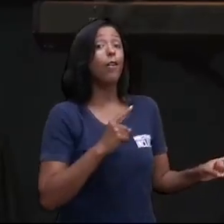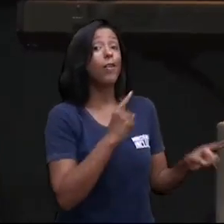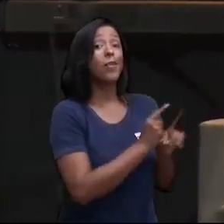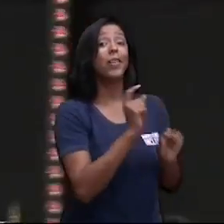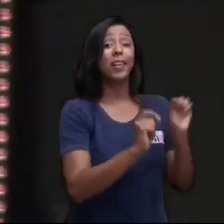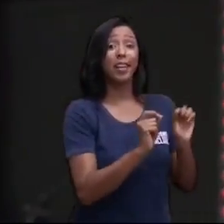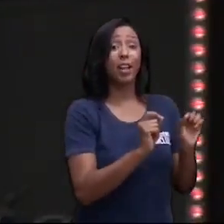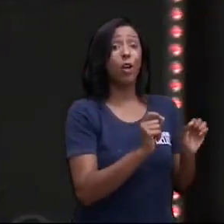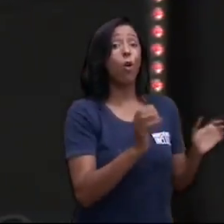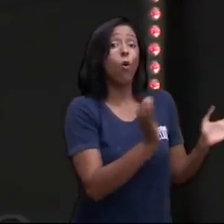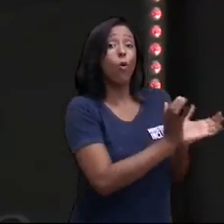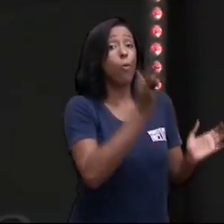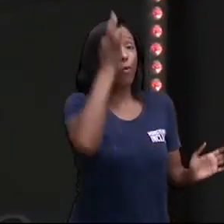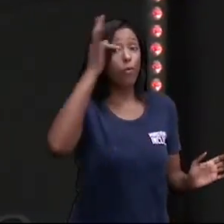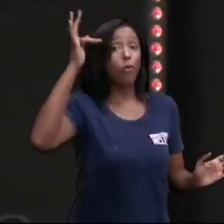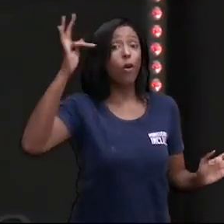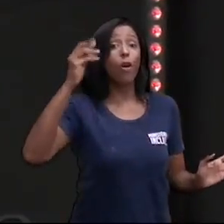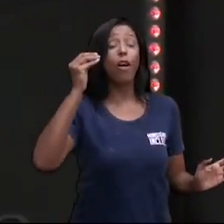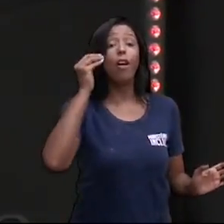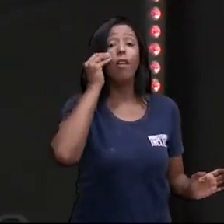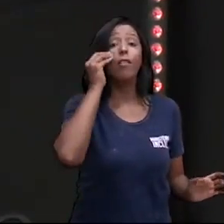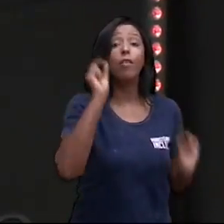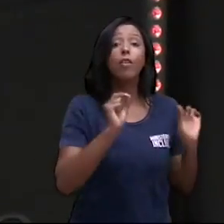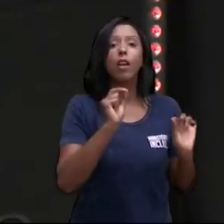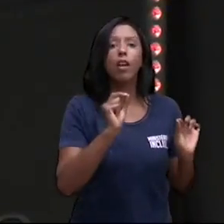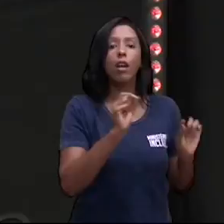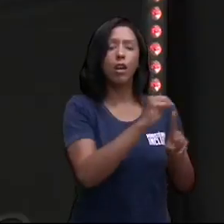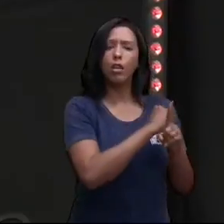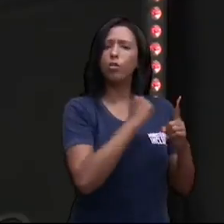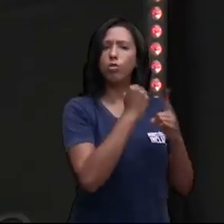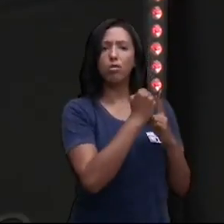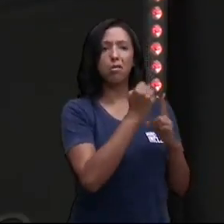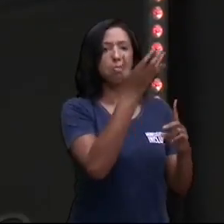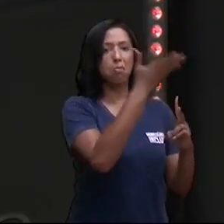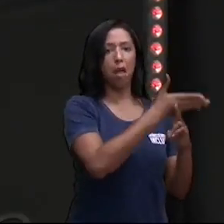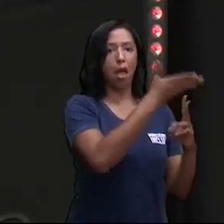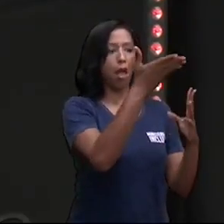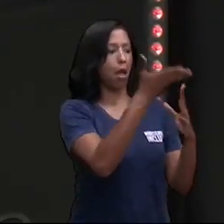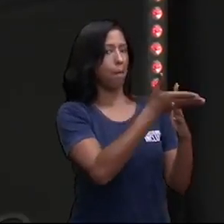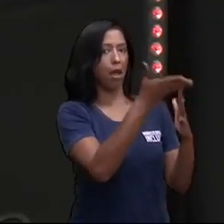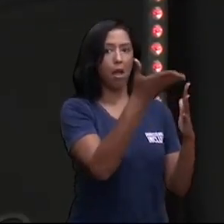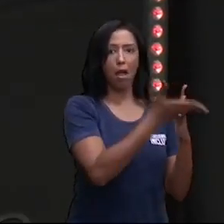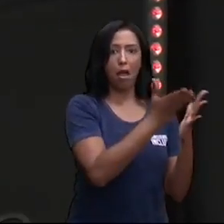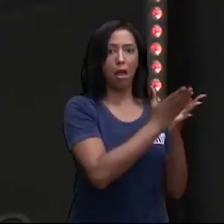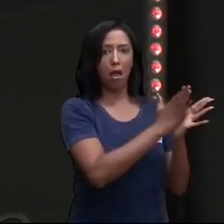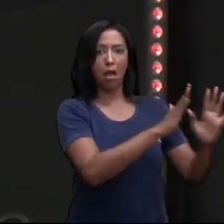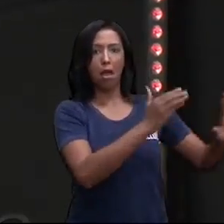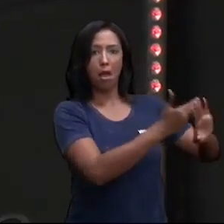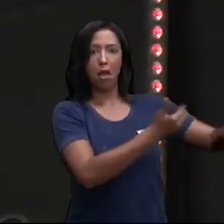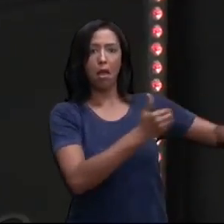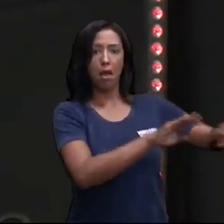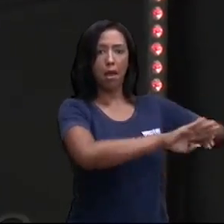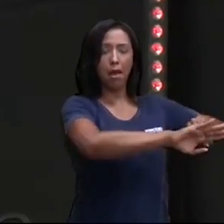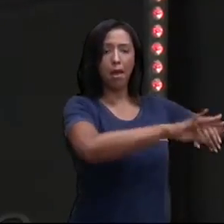Sartre essa turma toda sabe você vai ver você vai ver uma sociedade dividida um povo